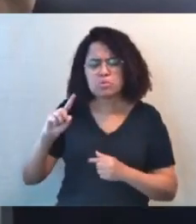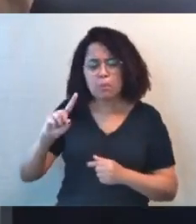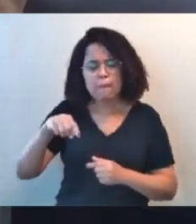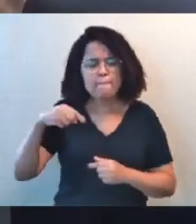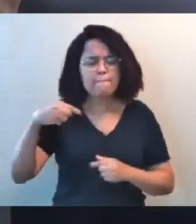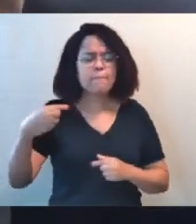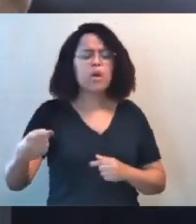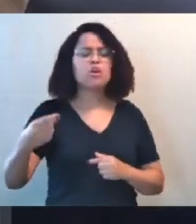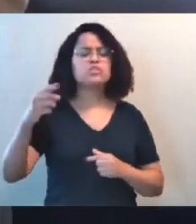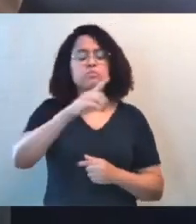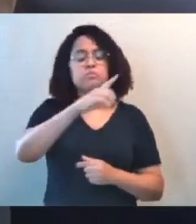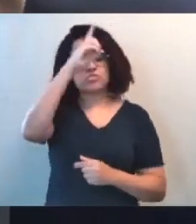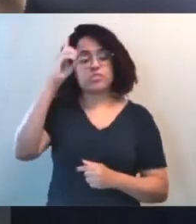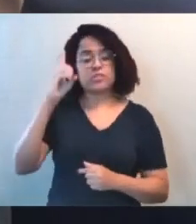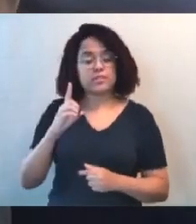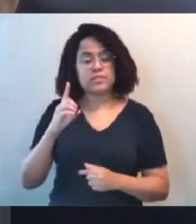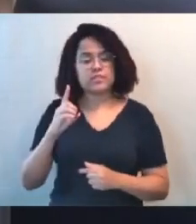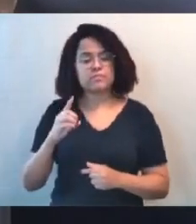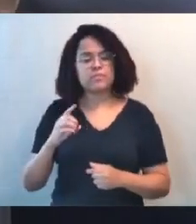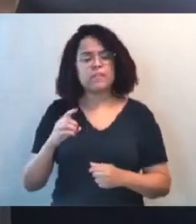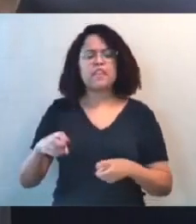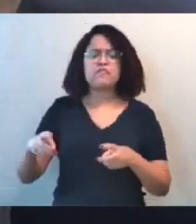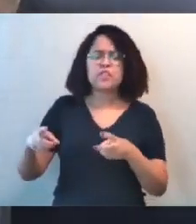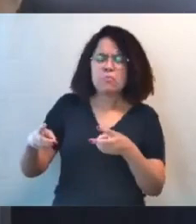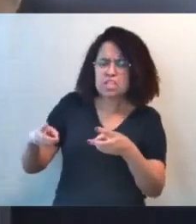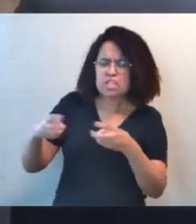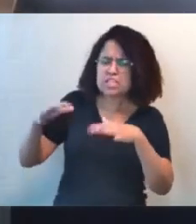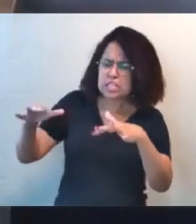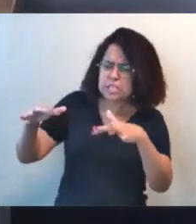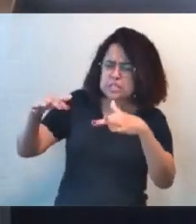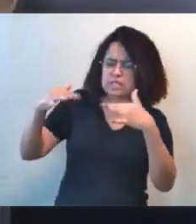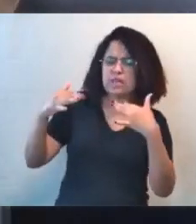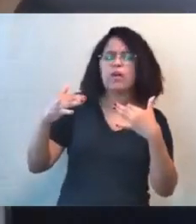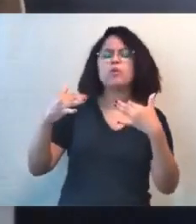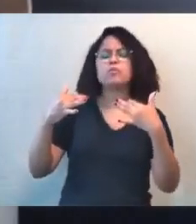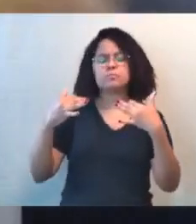e prestar mais atenção ainda